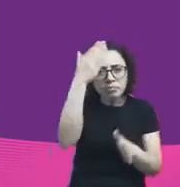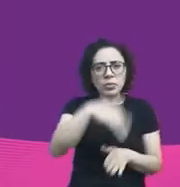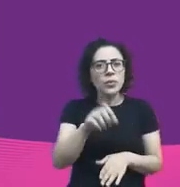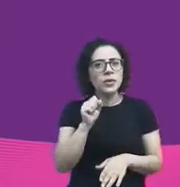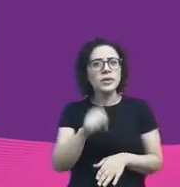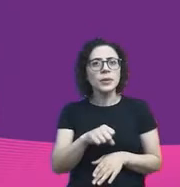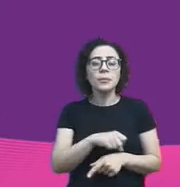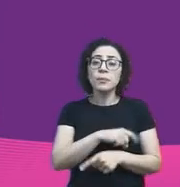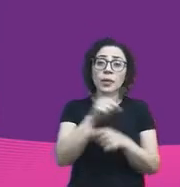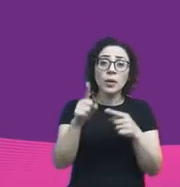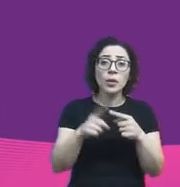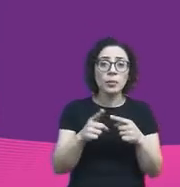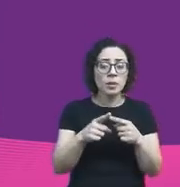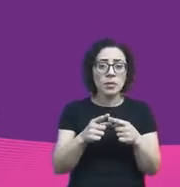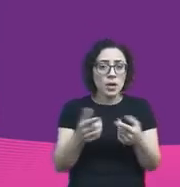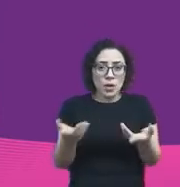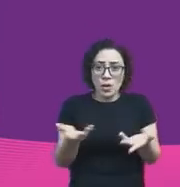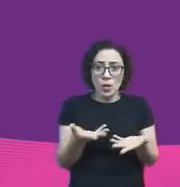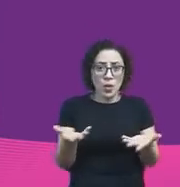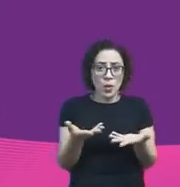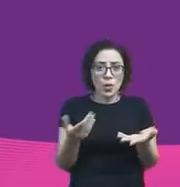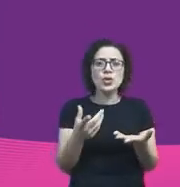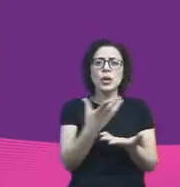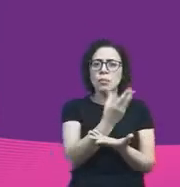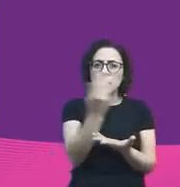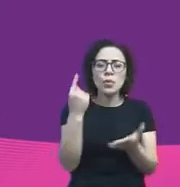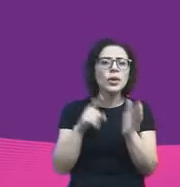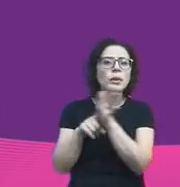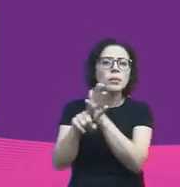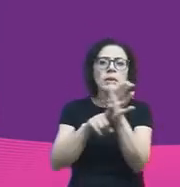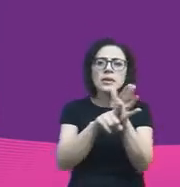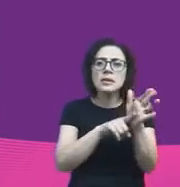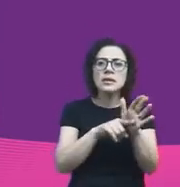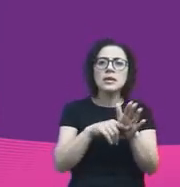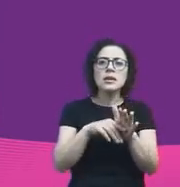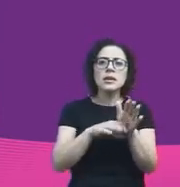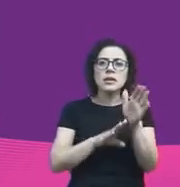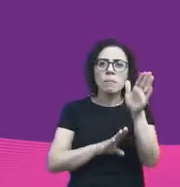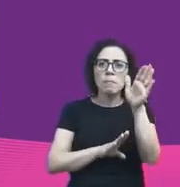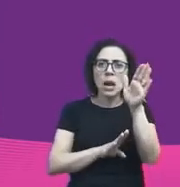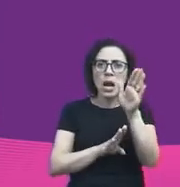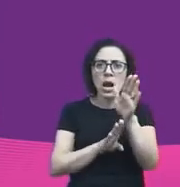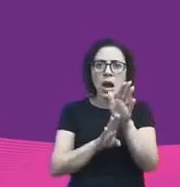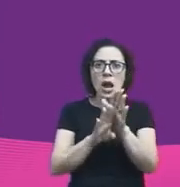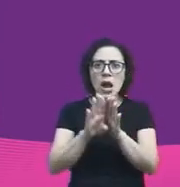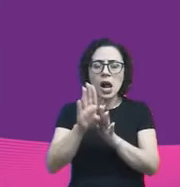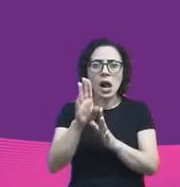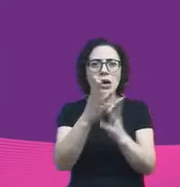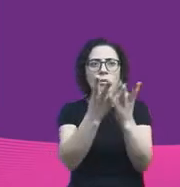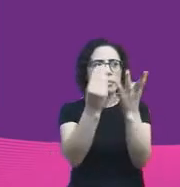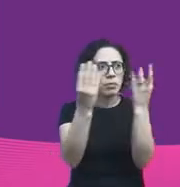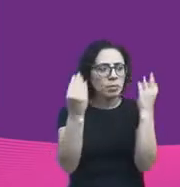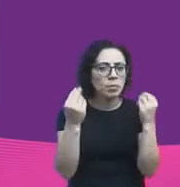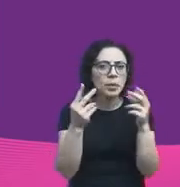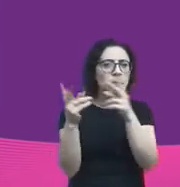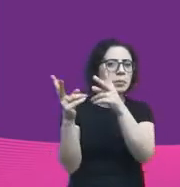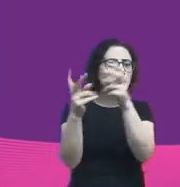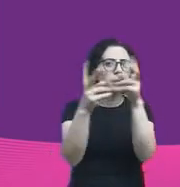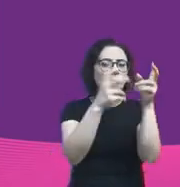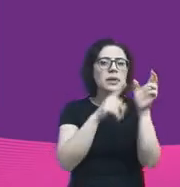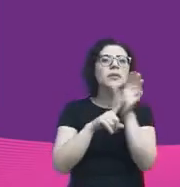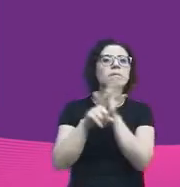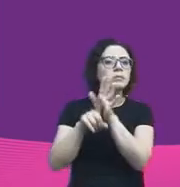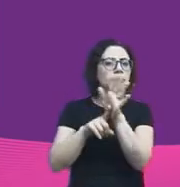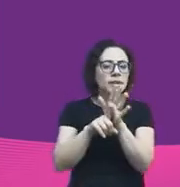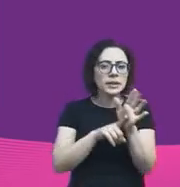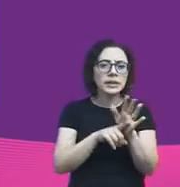que hoje existem inúmeras pesquisas, é um crescimento exponencial, e os crescimentos exponenciais de pesquisa só